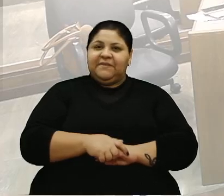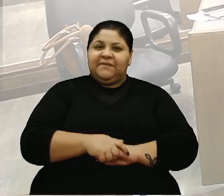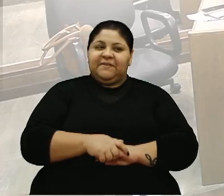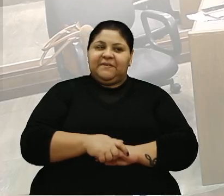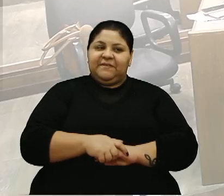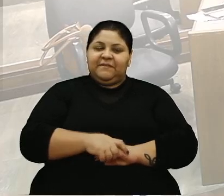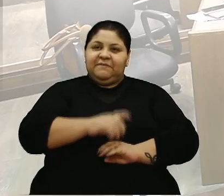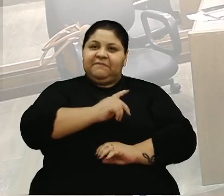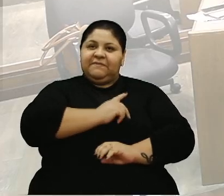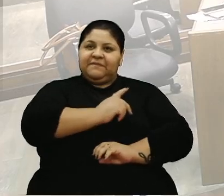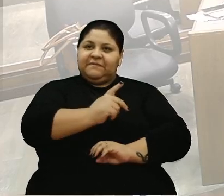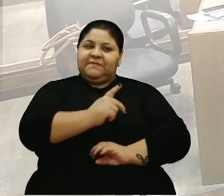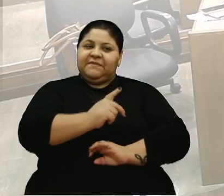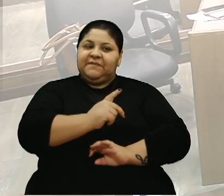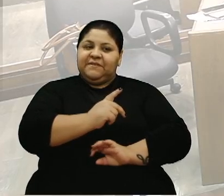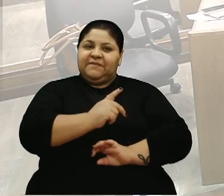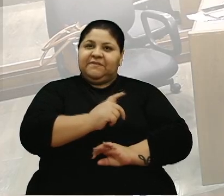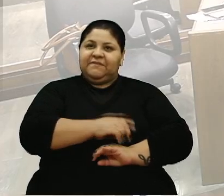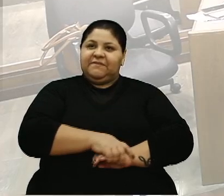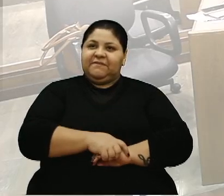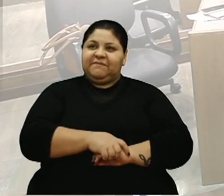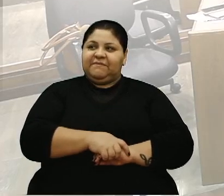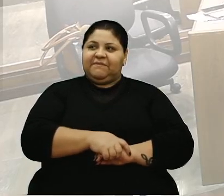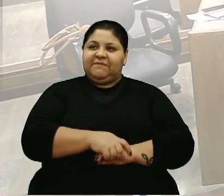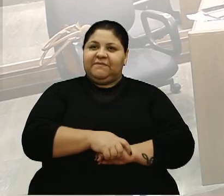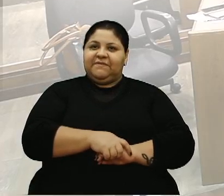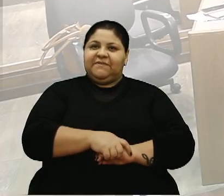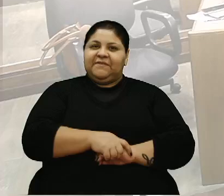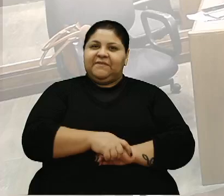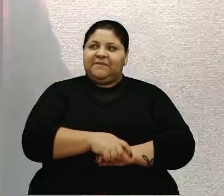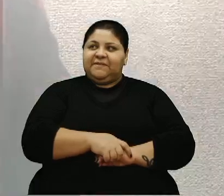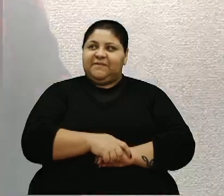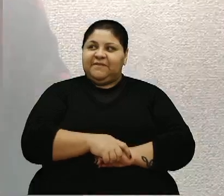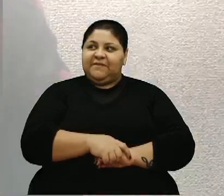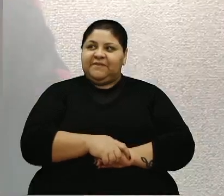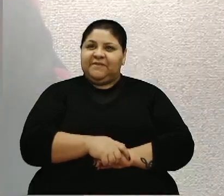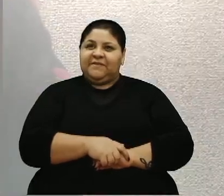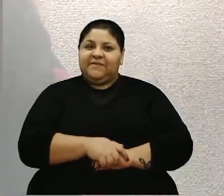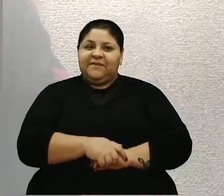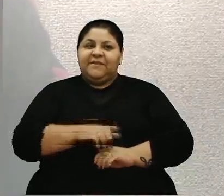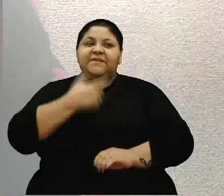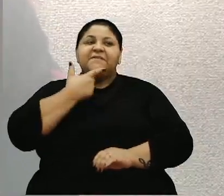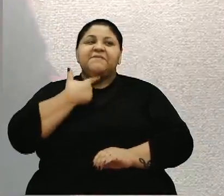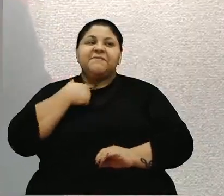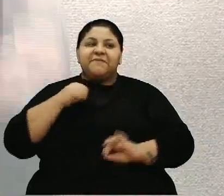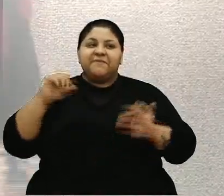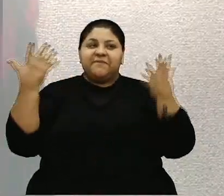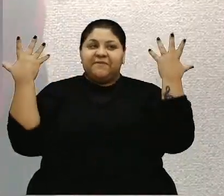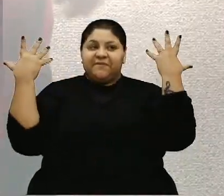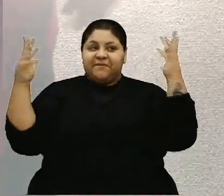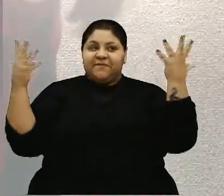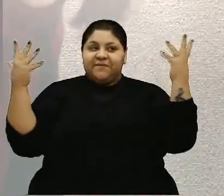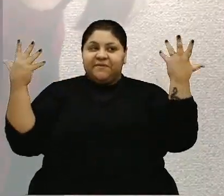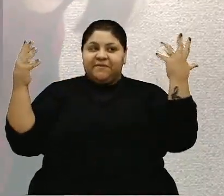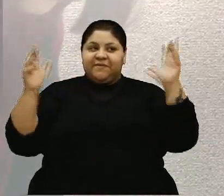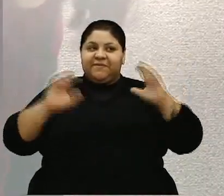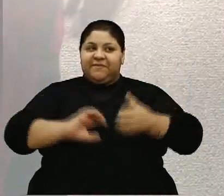Senhor presidente, eu gostaria de parabenizar, então, a Jussara, né? É Jussara,